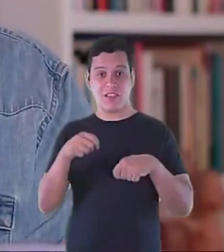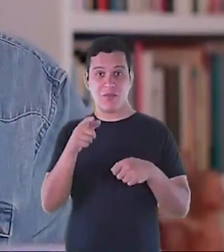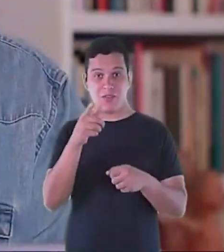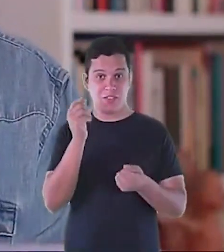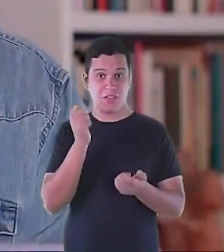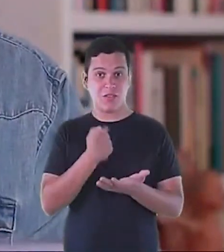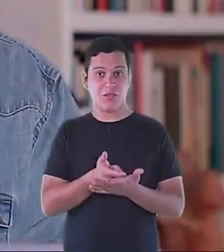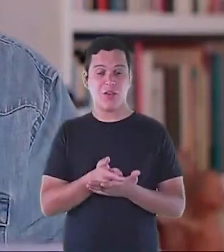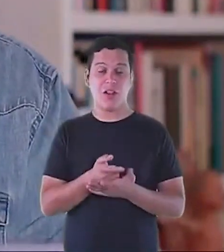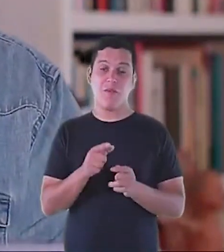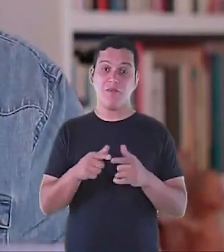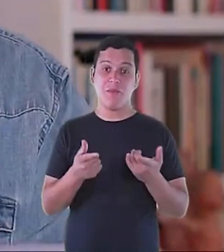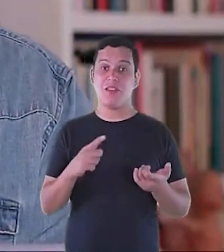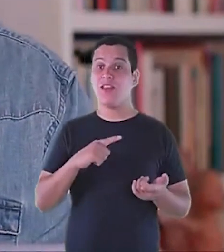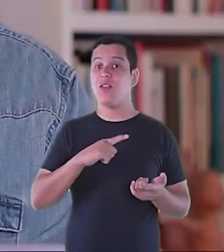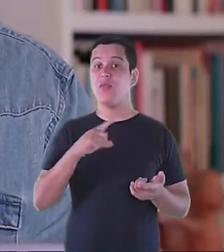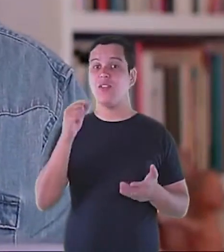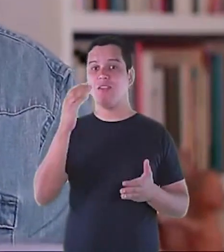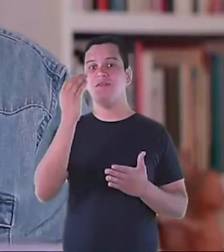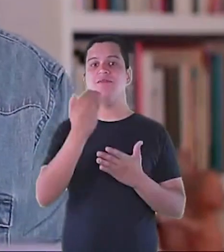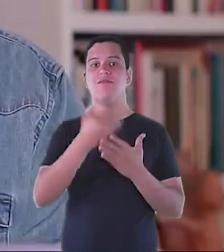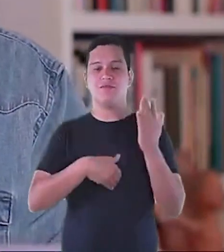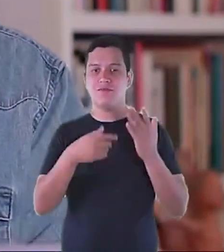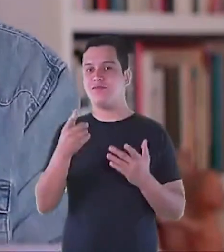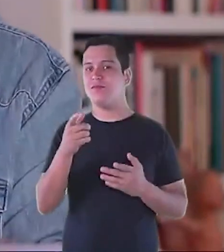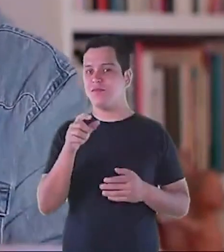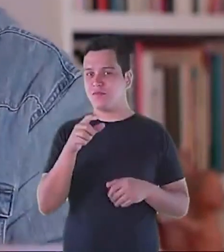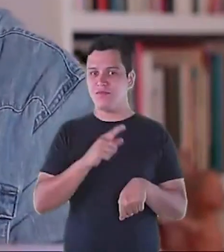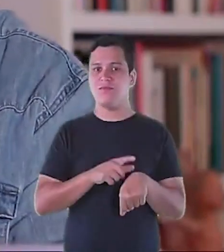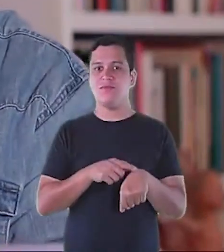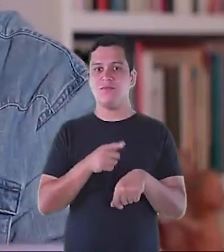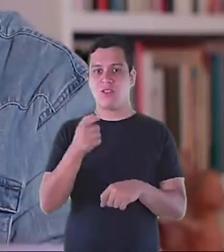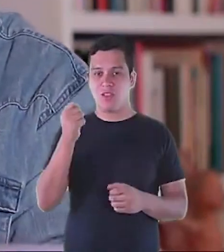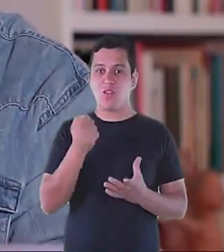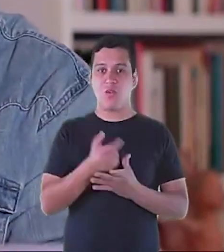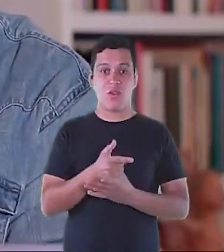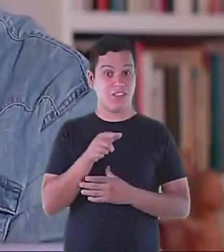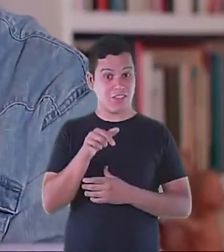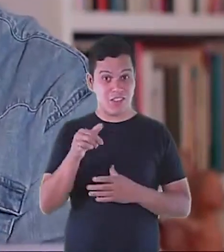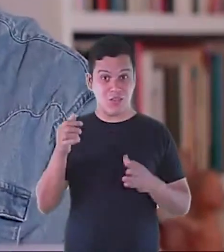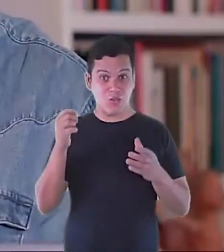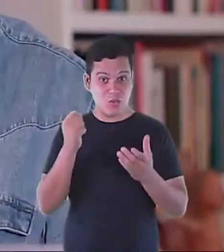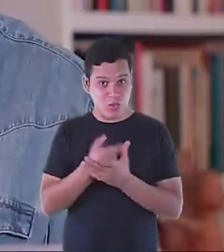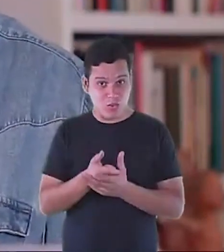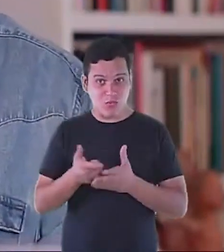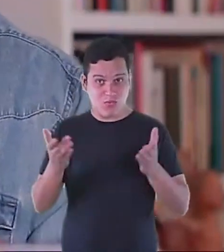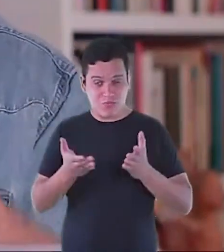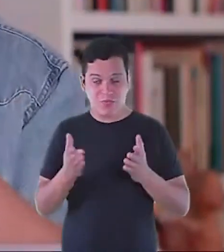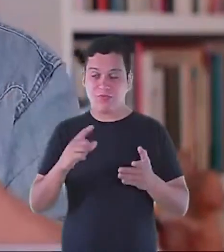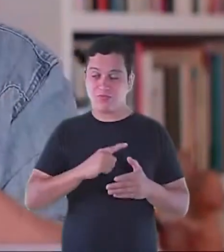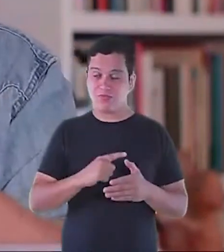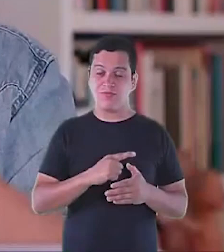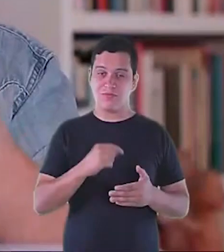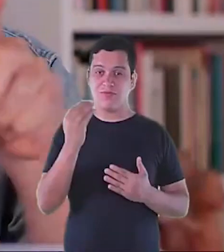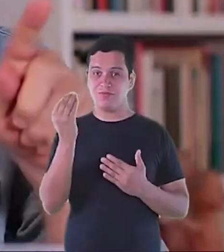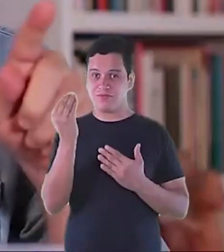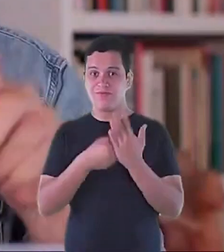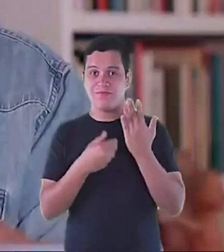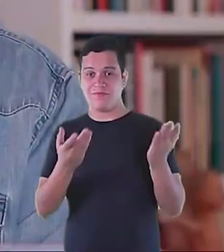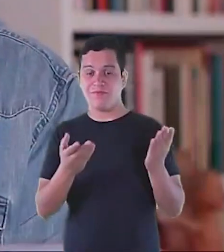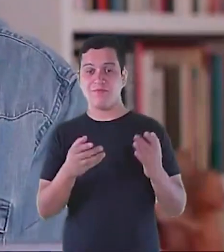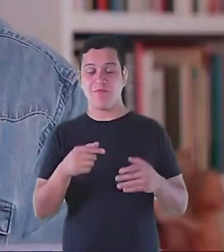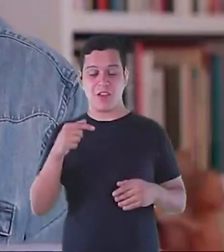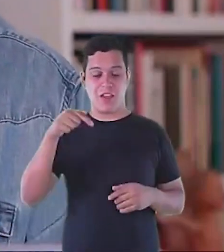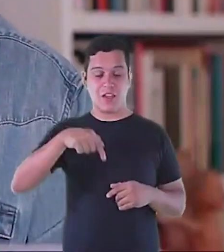no centro. E vejam aí no chat, por favor, quem quiser já pode comprar, não só pelos links da Globo, mas